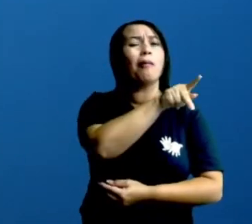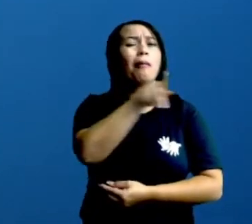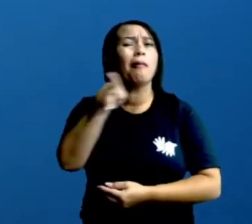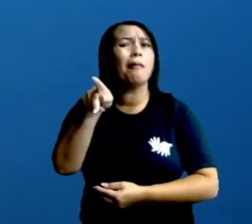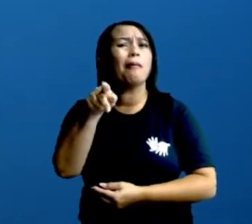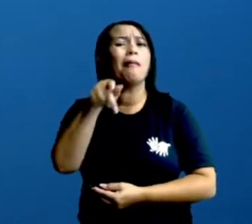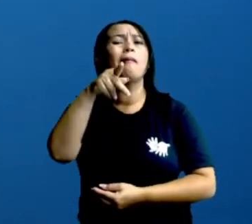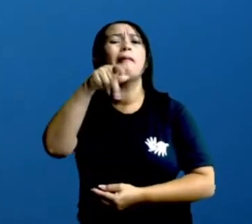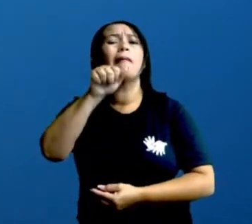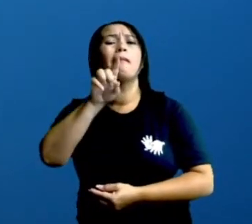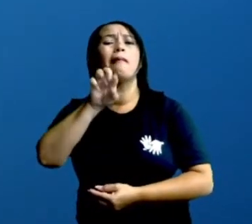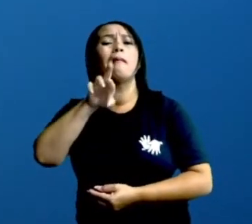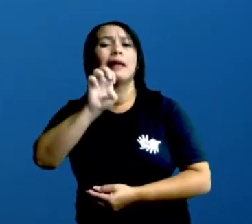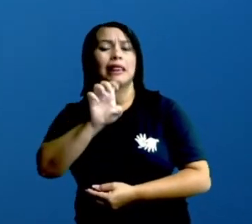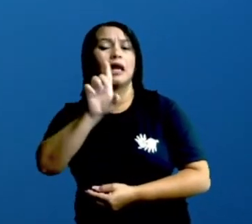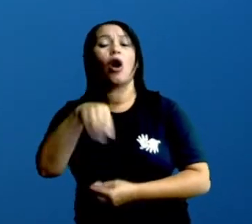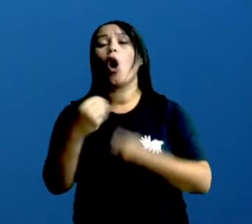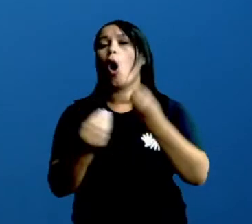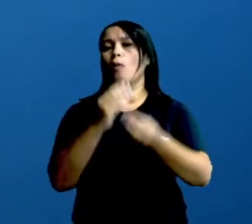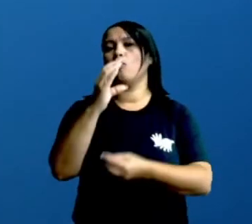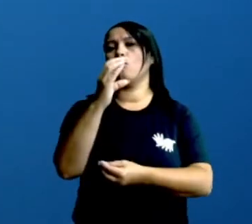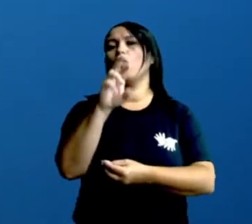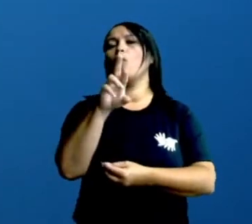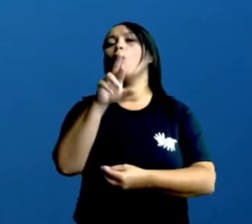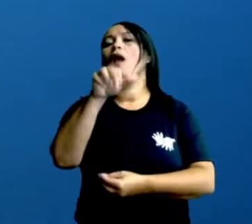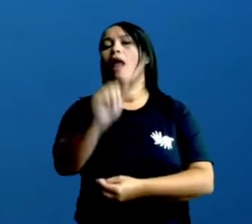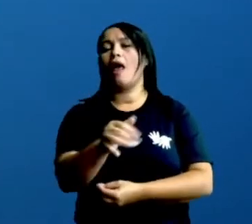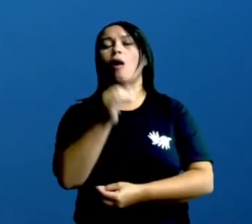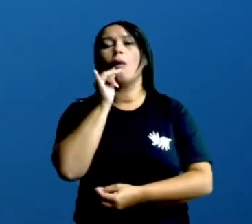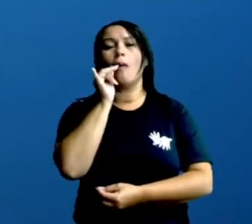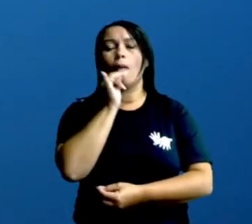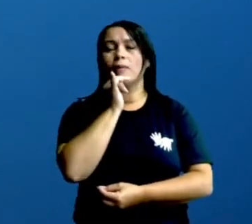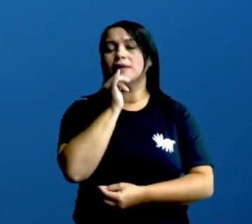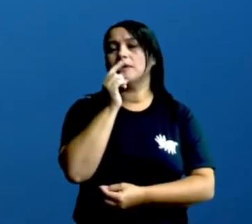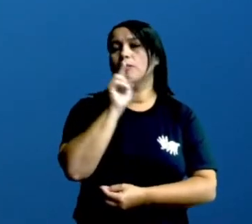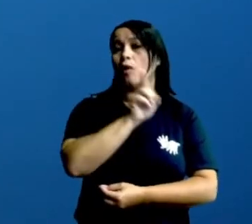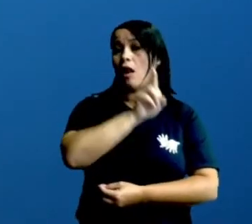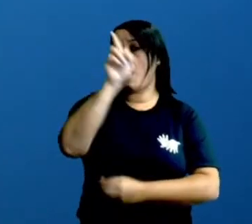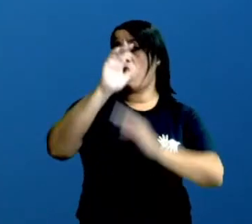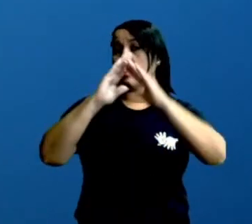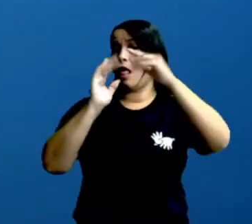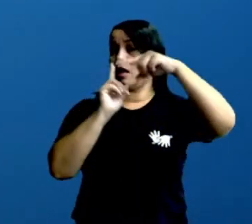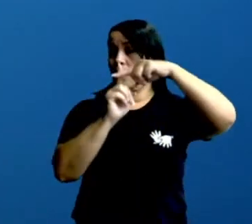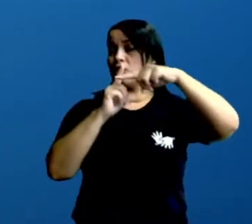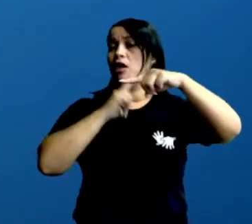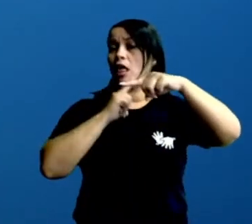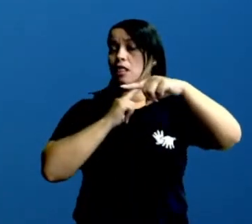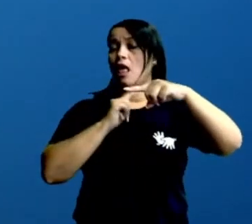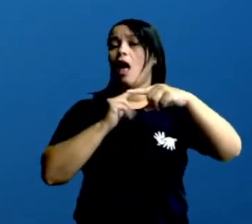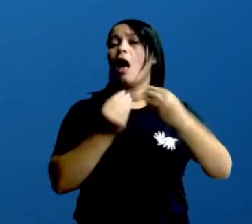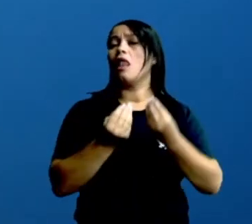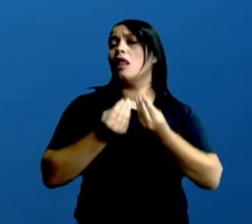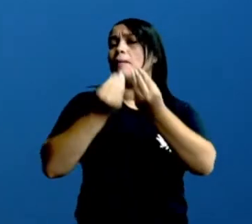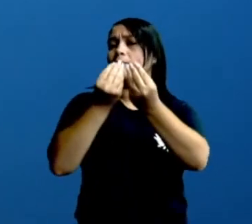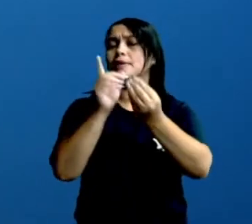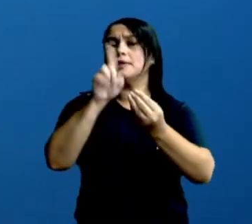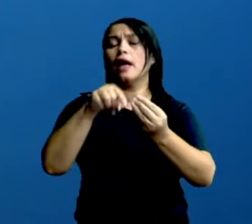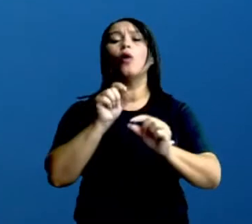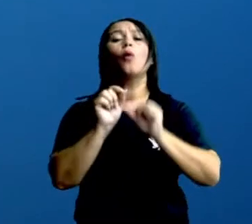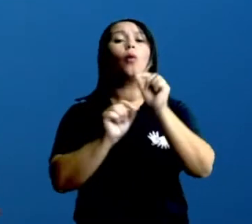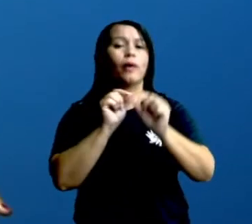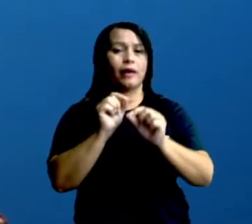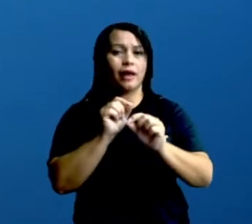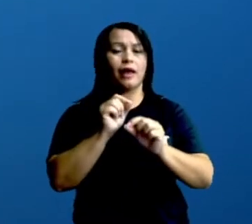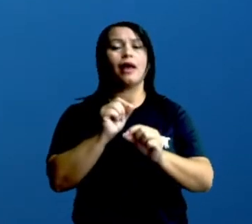ministro lá da igreja. Cura, certo? O nosso padre é aquele que está lá na igreja realizando a missa. Em espanhol a gente